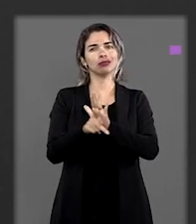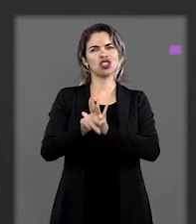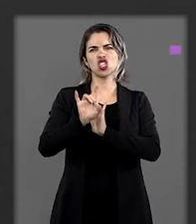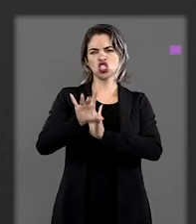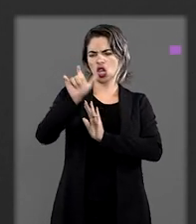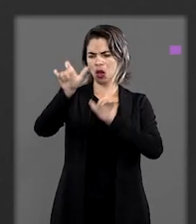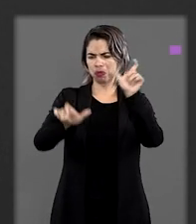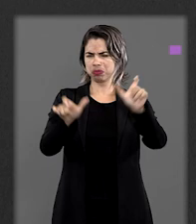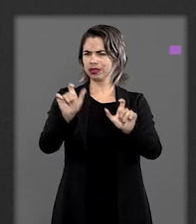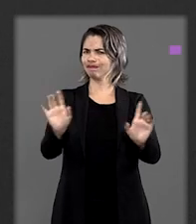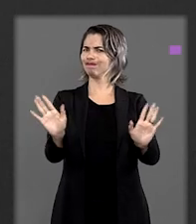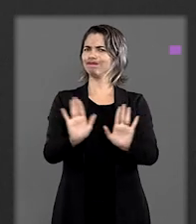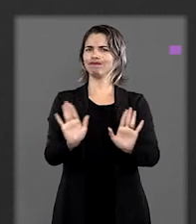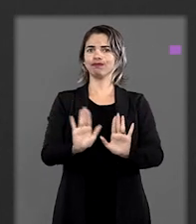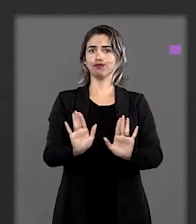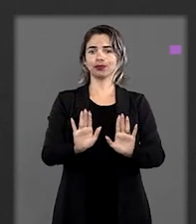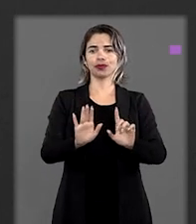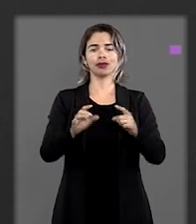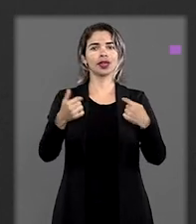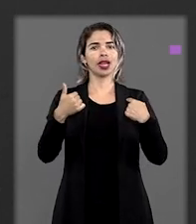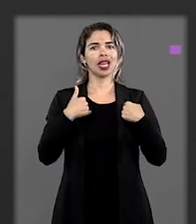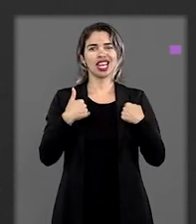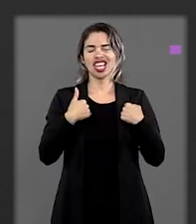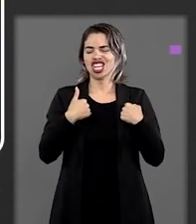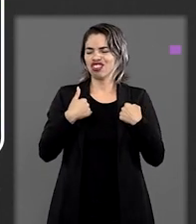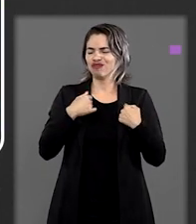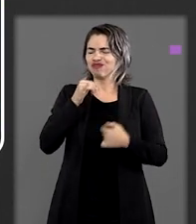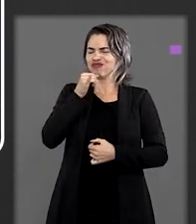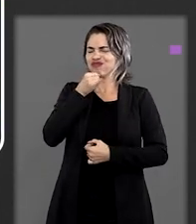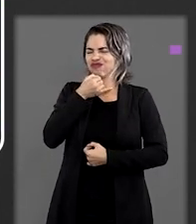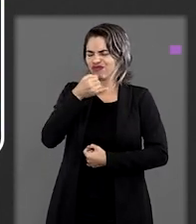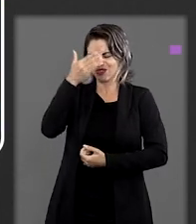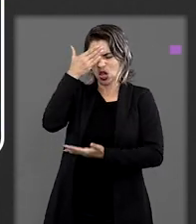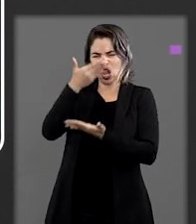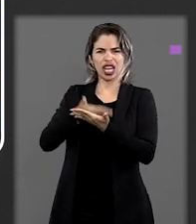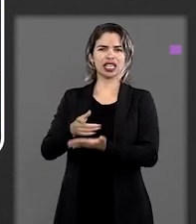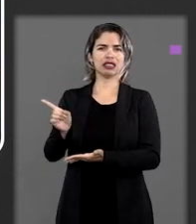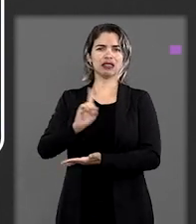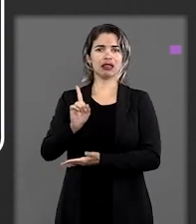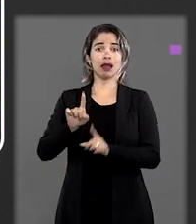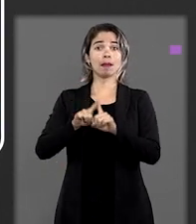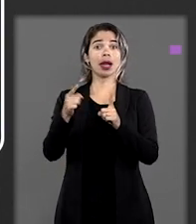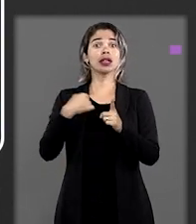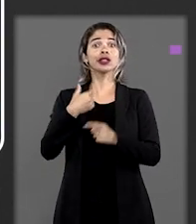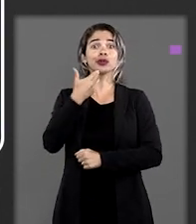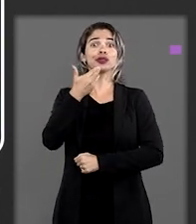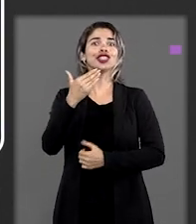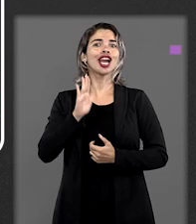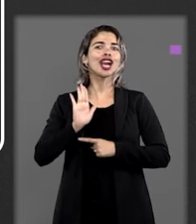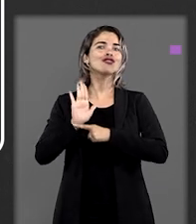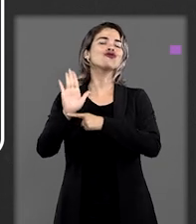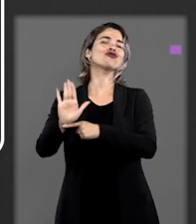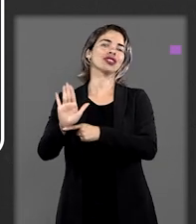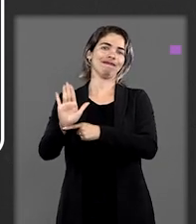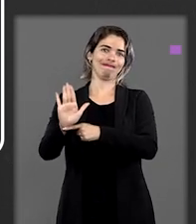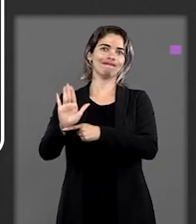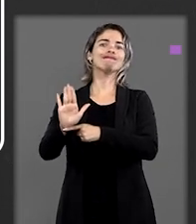de pessoas em particular. Eu estava muito descrente, só que eu recorri